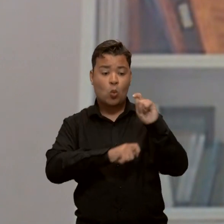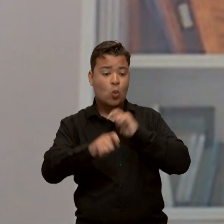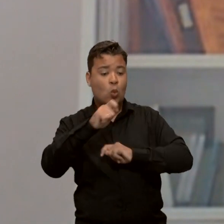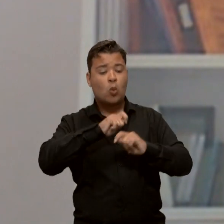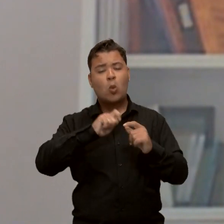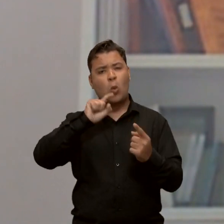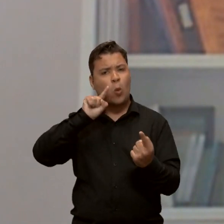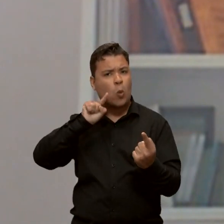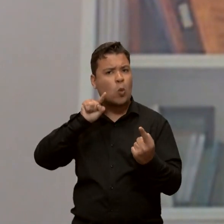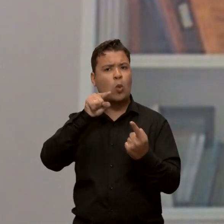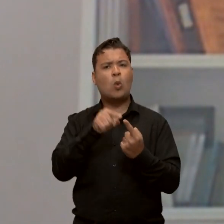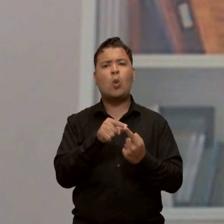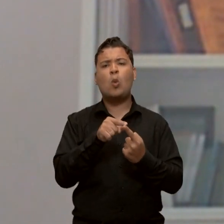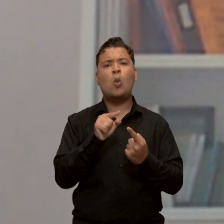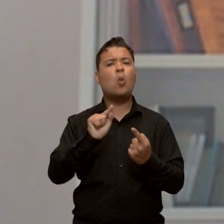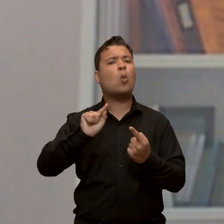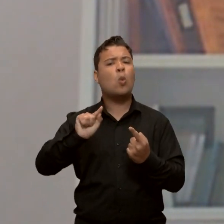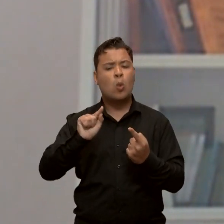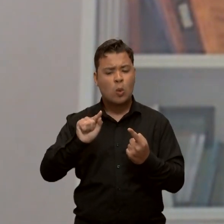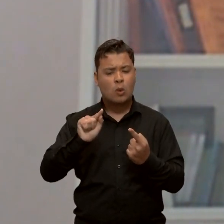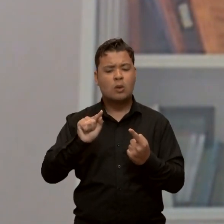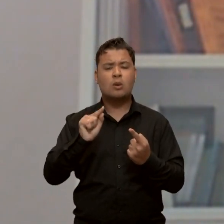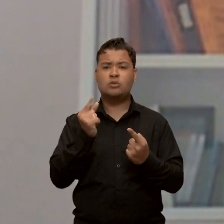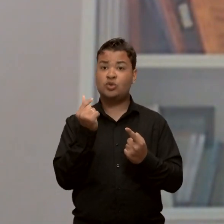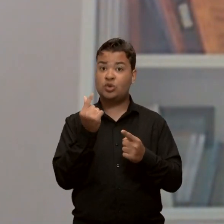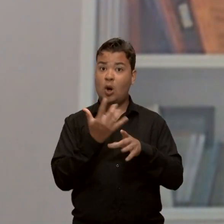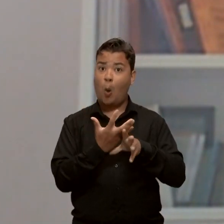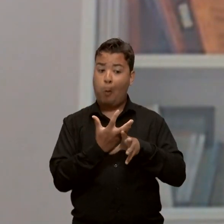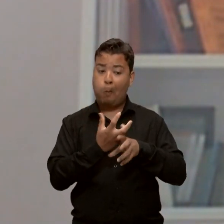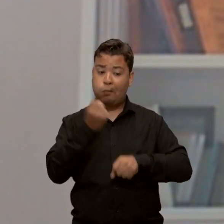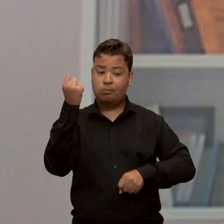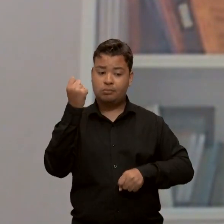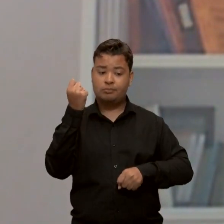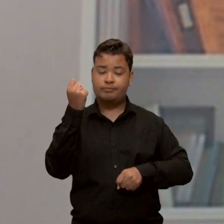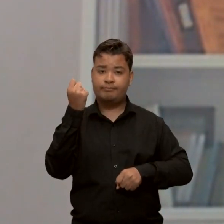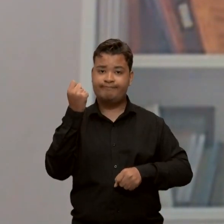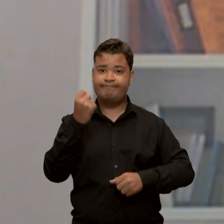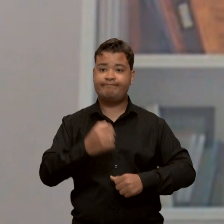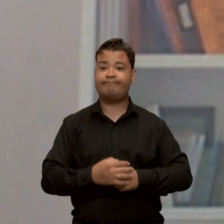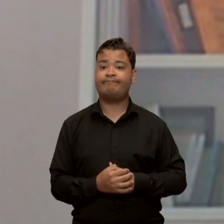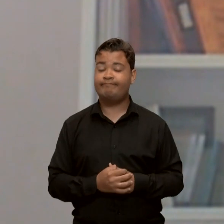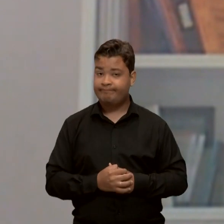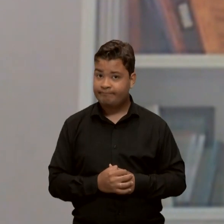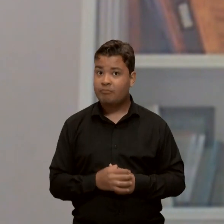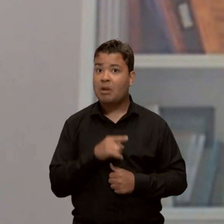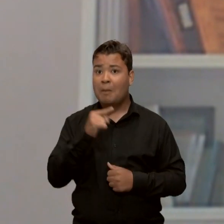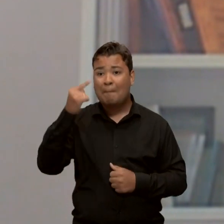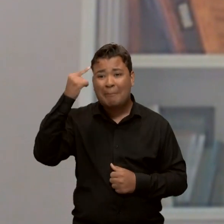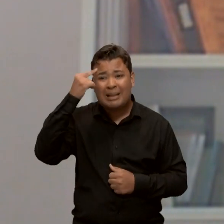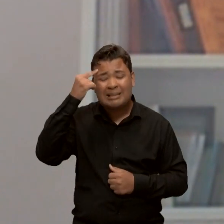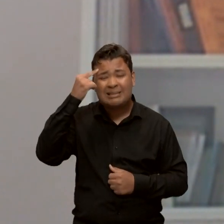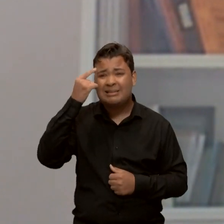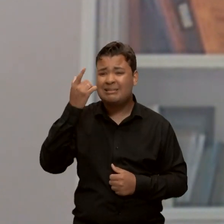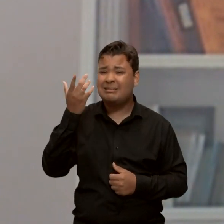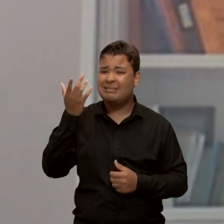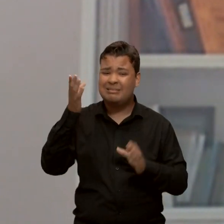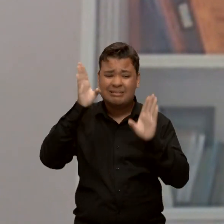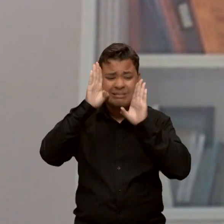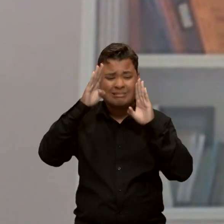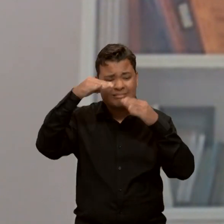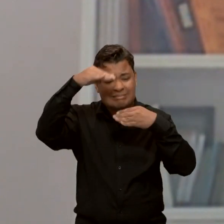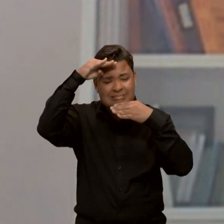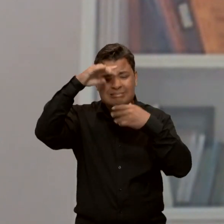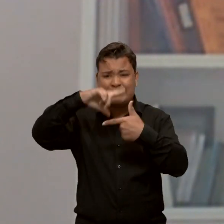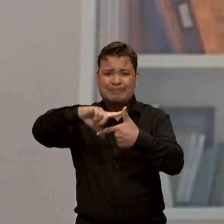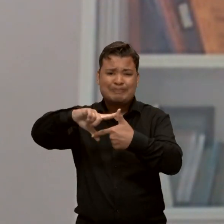objetivo primordial de obter lucro. E esse é um pensamento ultrapassado. A gente